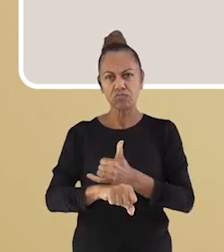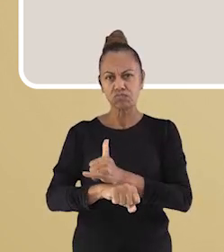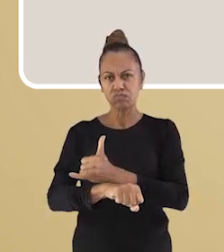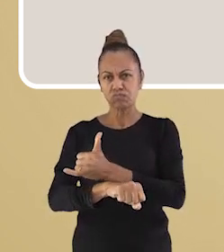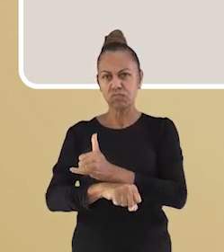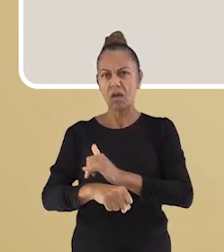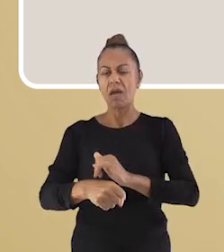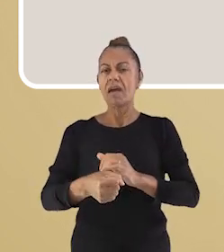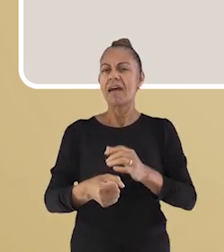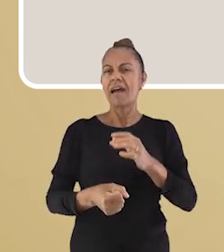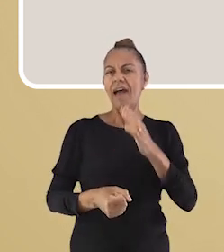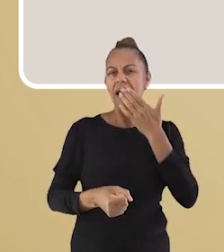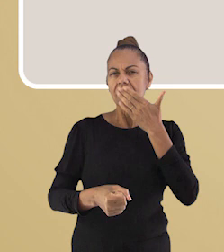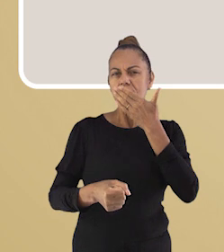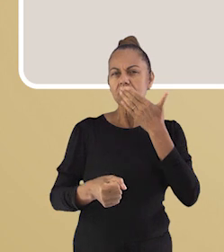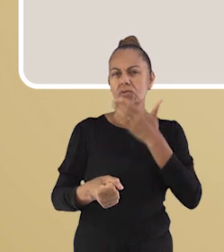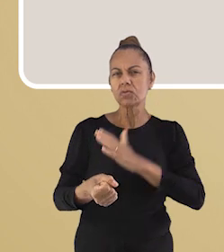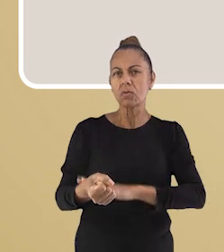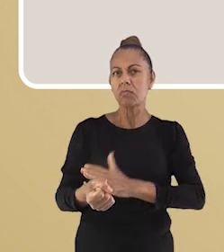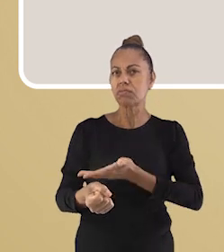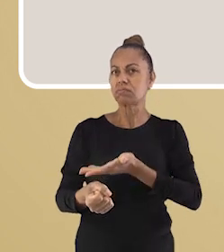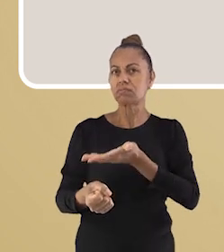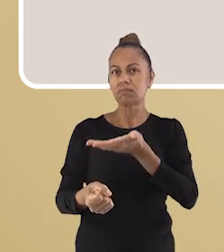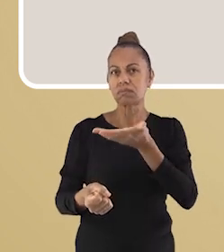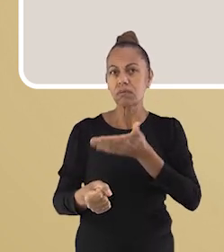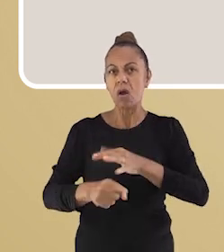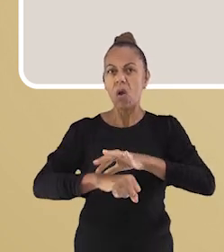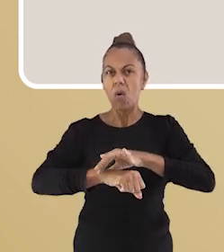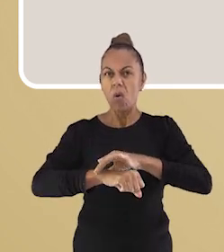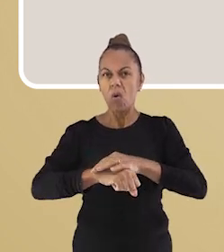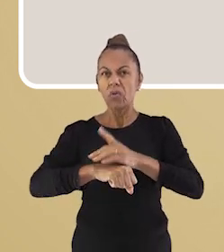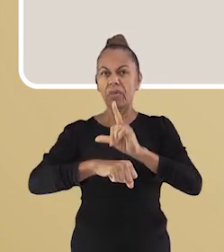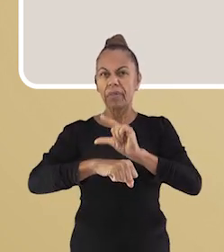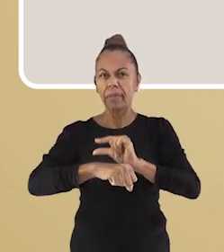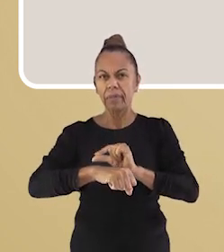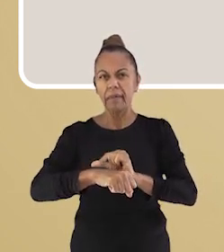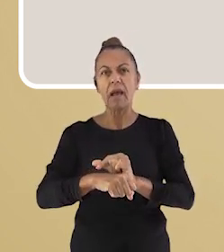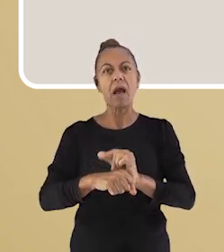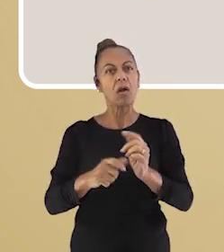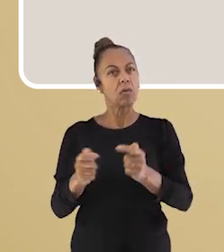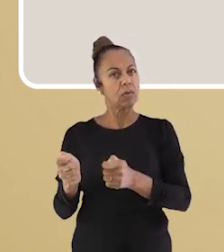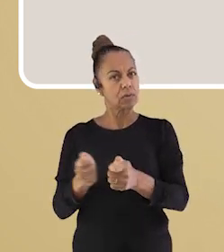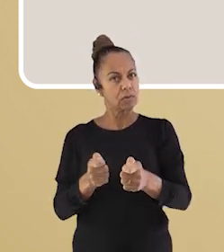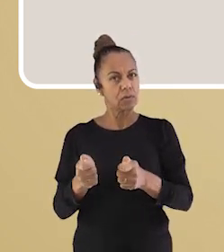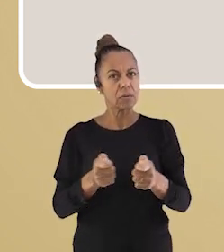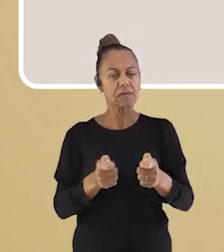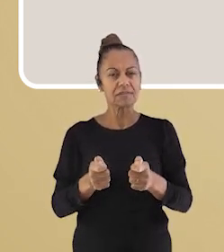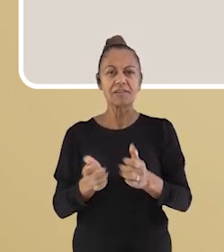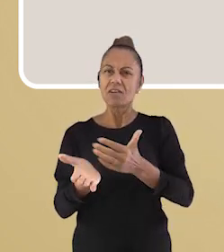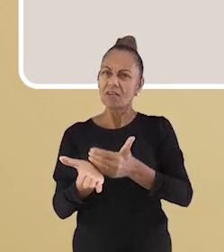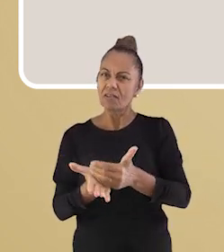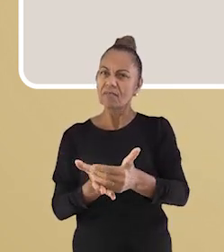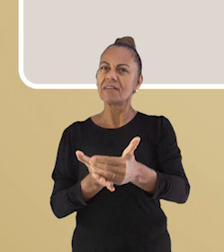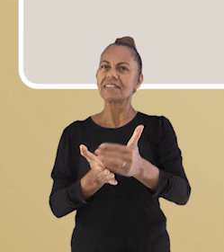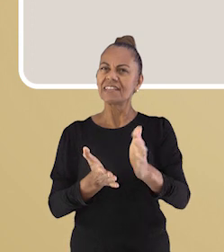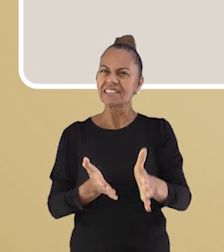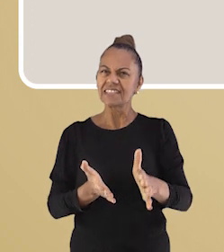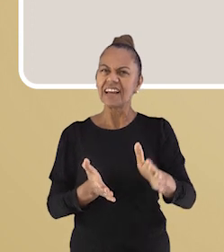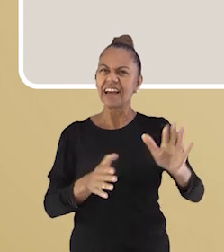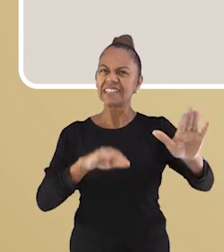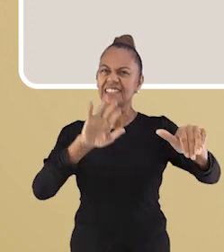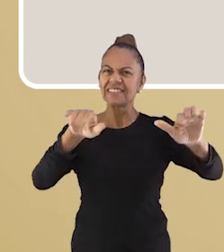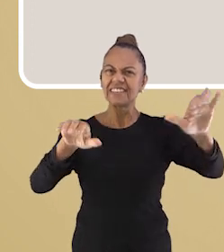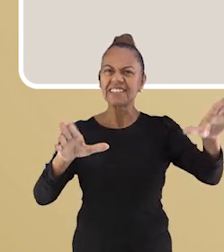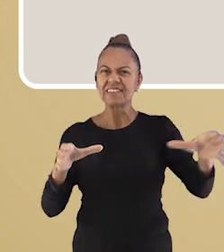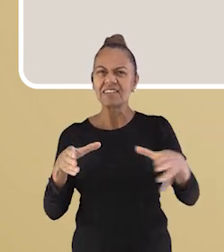ou controla doenças como obesidade, diabetes e osteoporose. Com tantos benefícios, não dá para se render à preguiça,